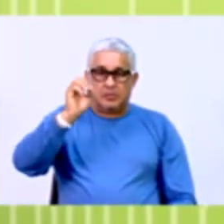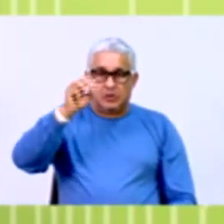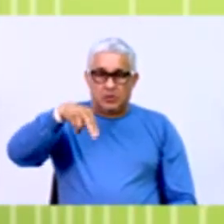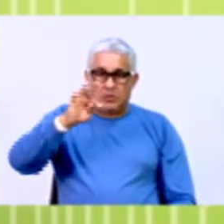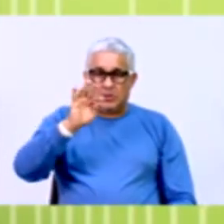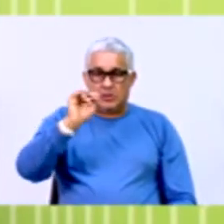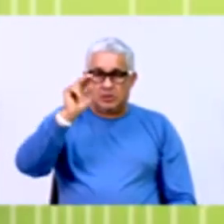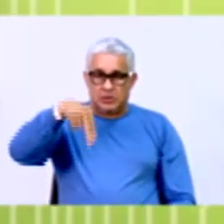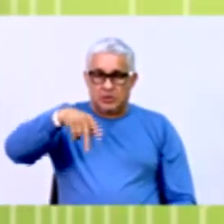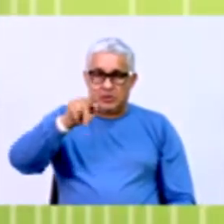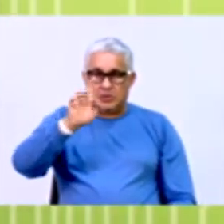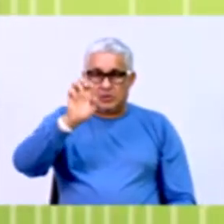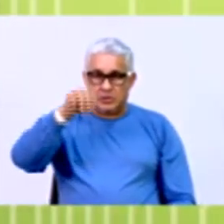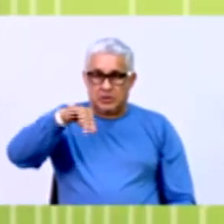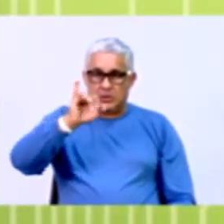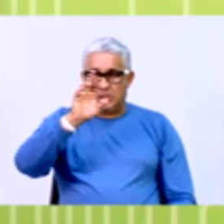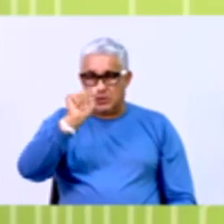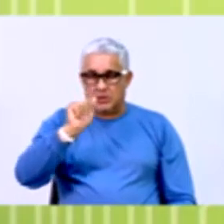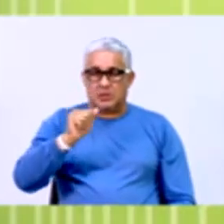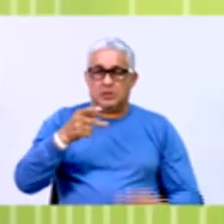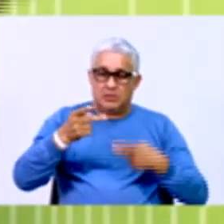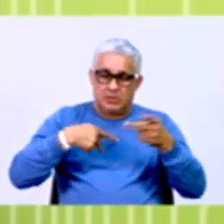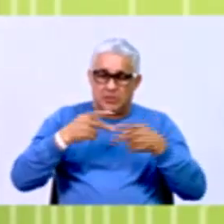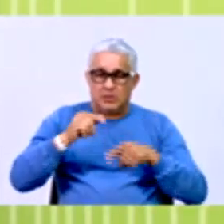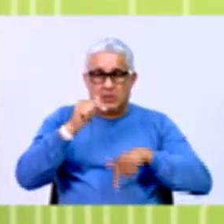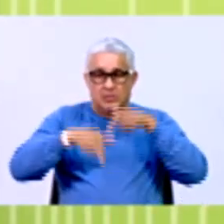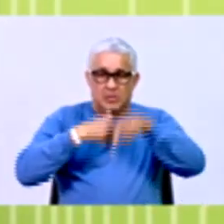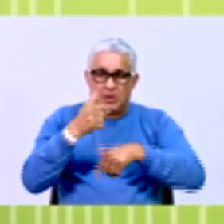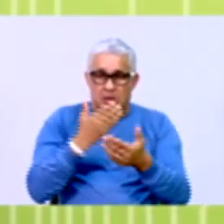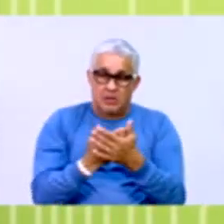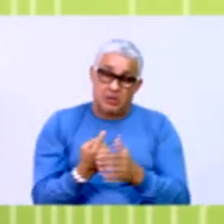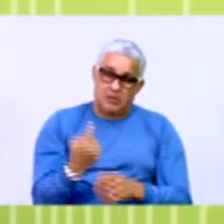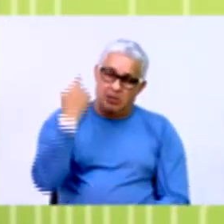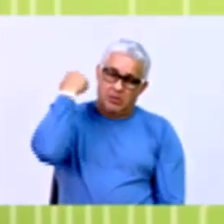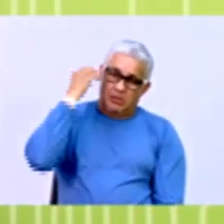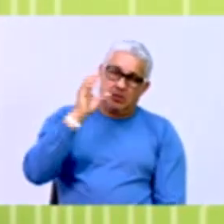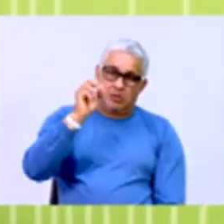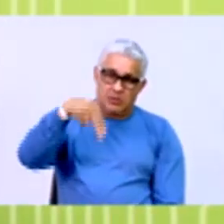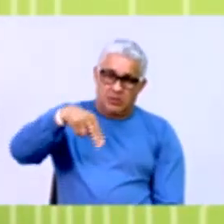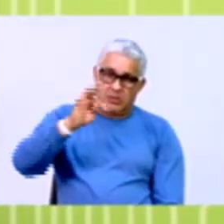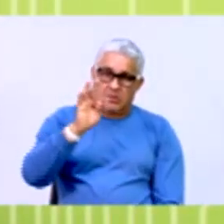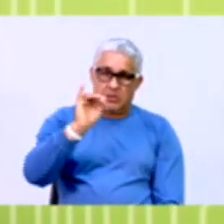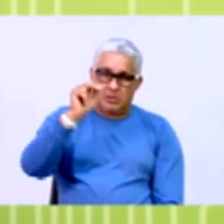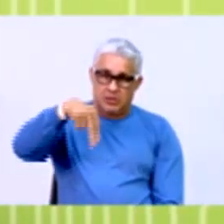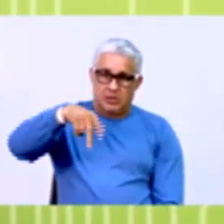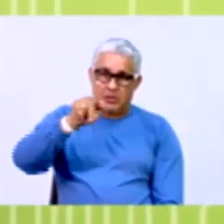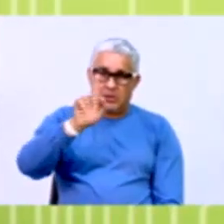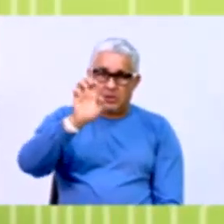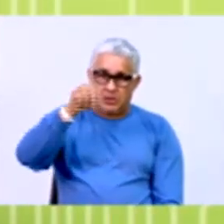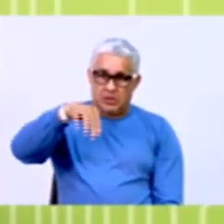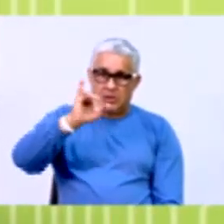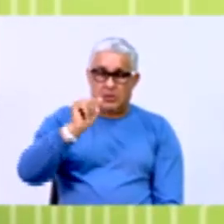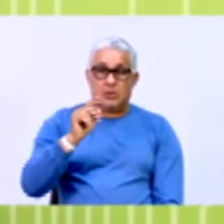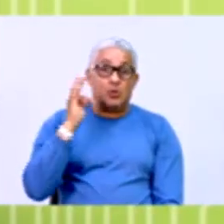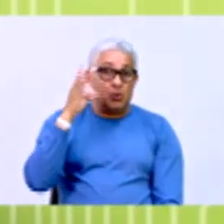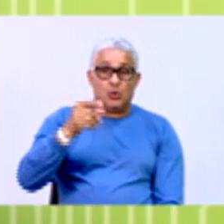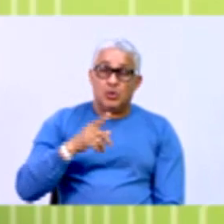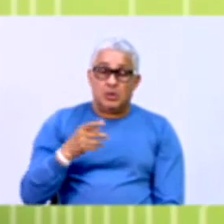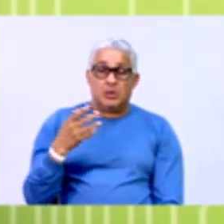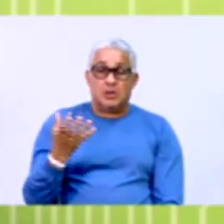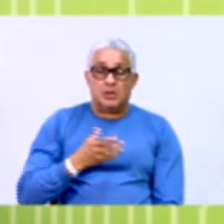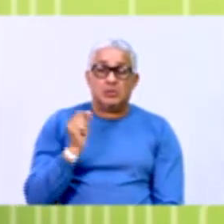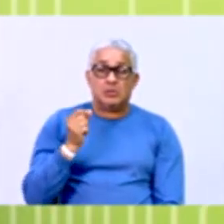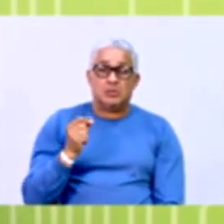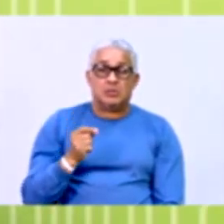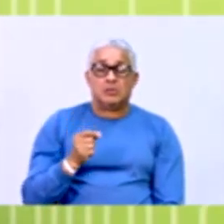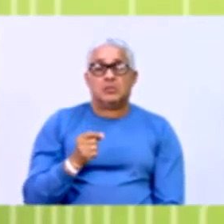desastres, né? Que são planos que a gente trabalhou nas aulas anteriores. Todos eles requeriram o quê? Planejamento. Aqui a gente falou do plano A, do